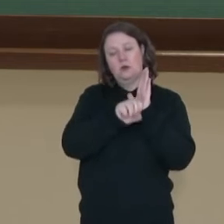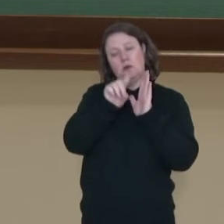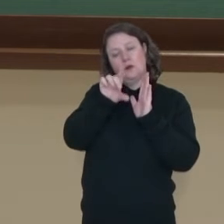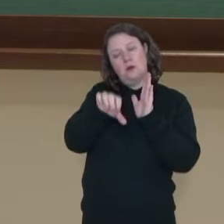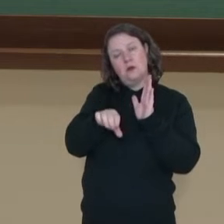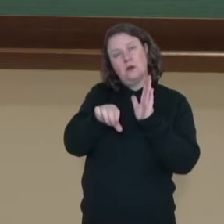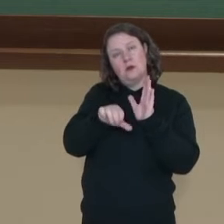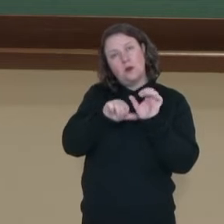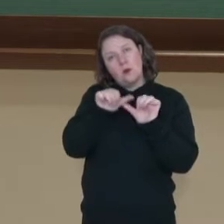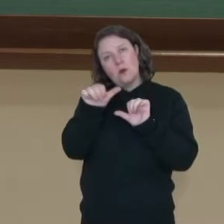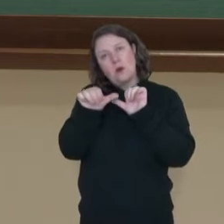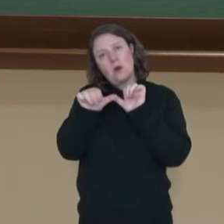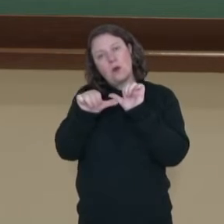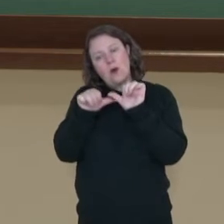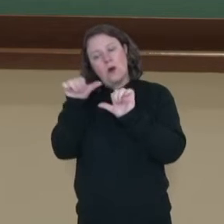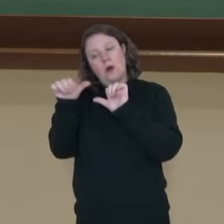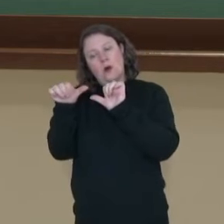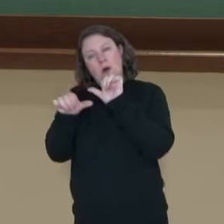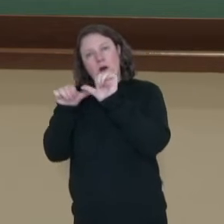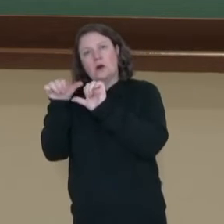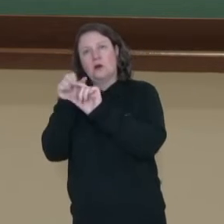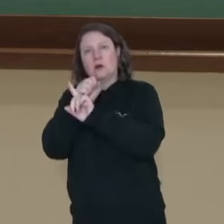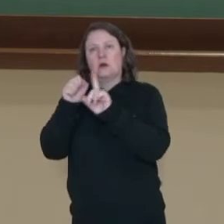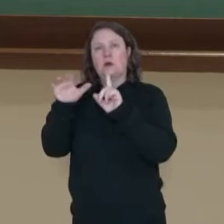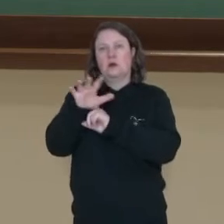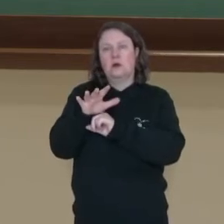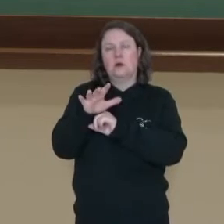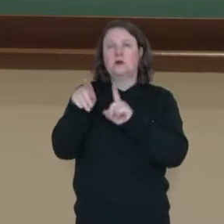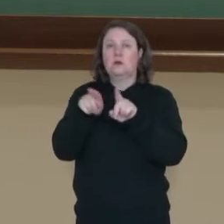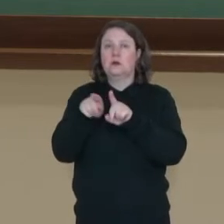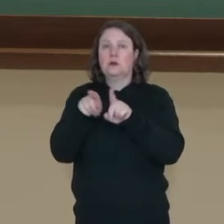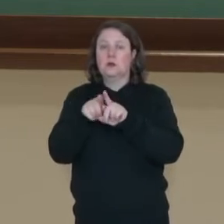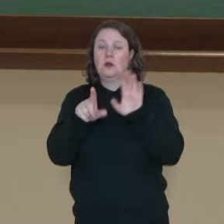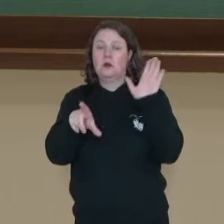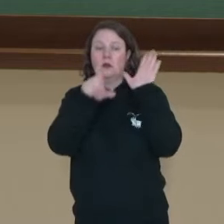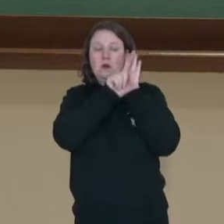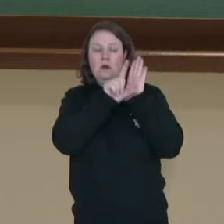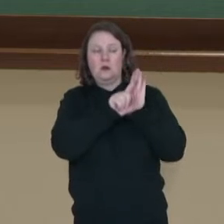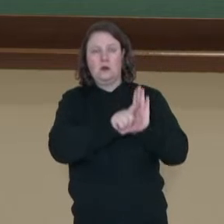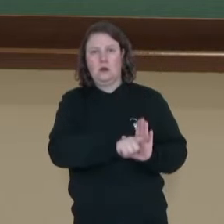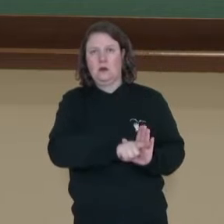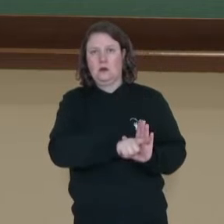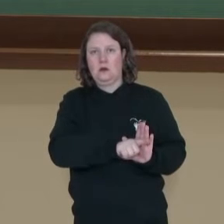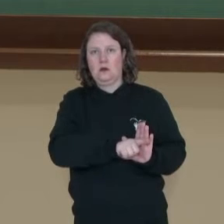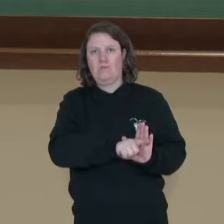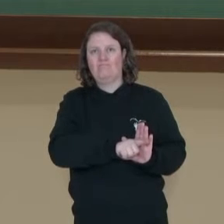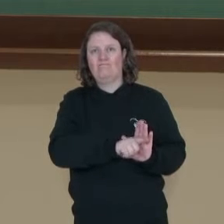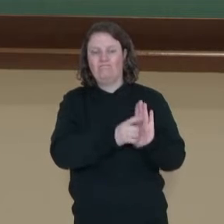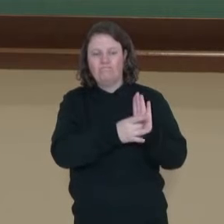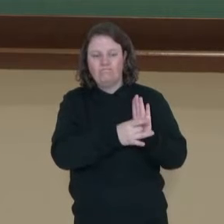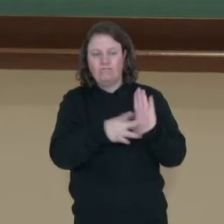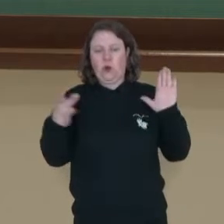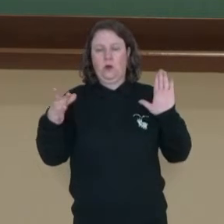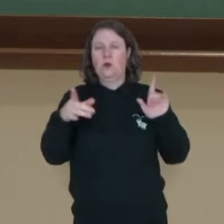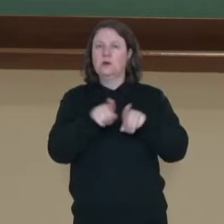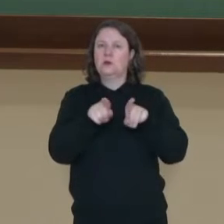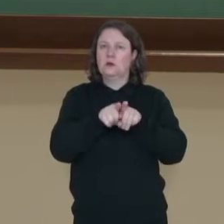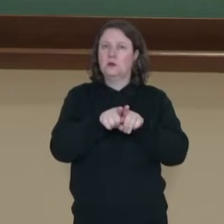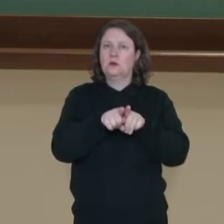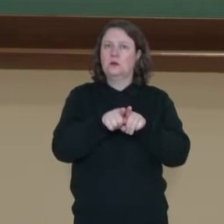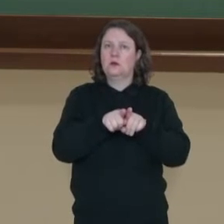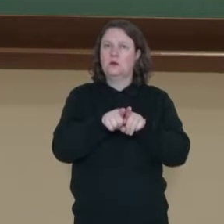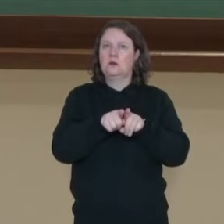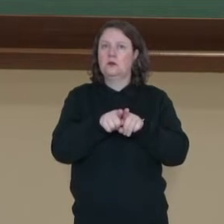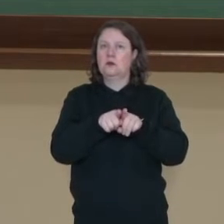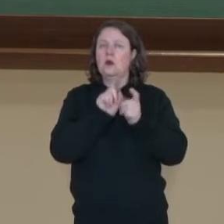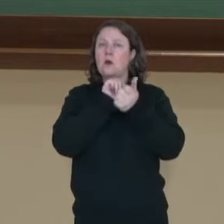várias transformações sociais, entre elas as leis abolicionistas. Então, também é uma transição da mão de obra africana escravizada